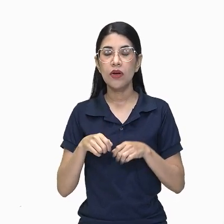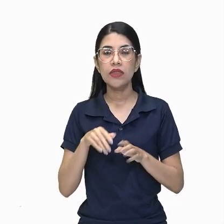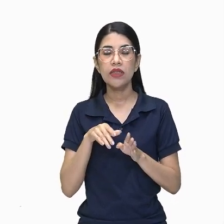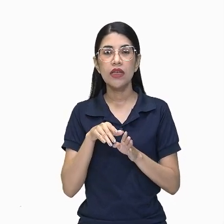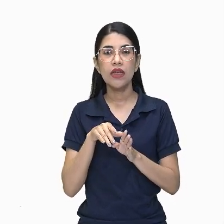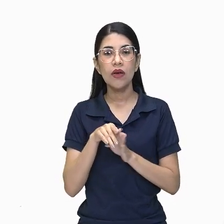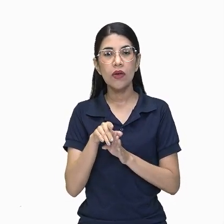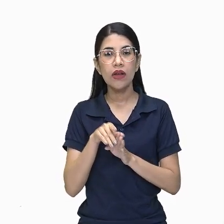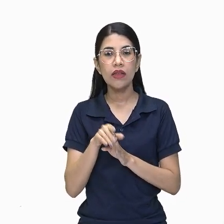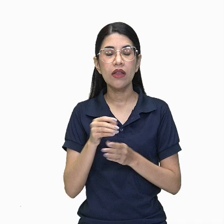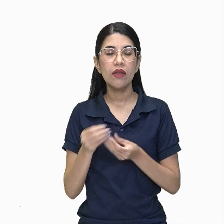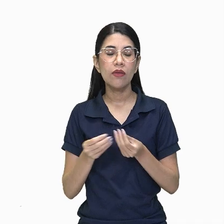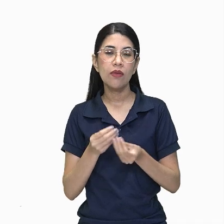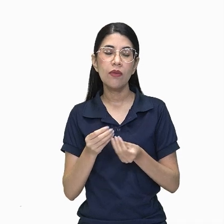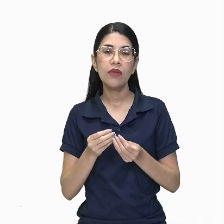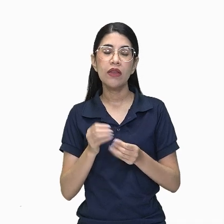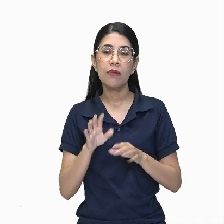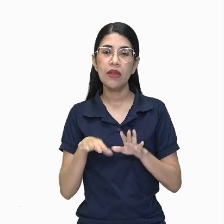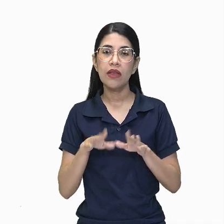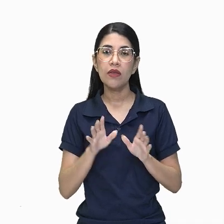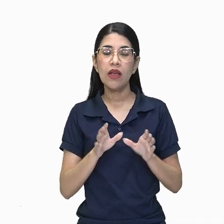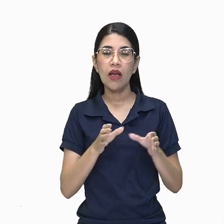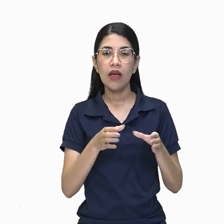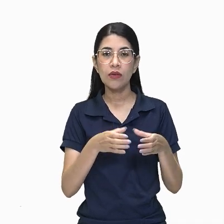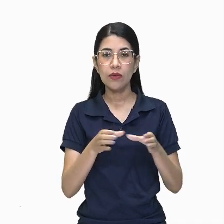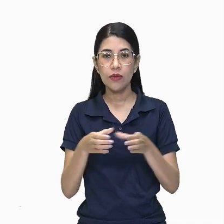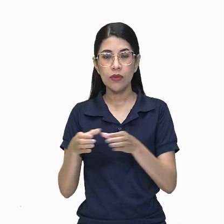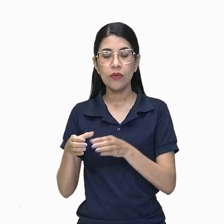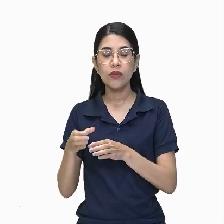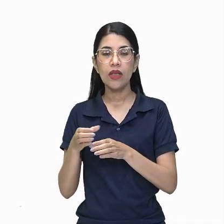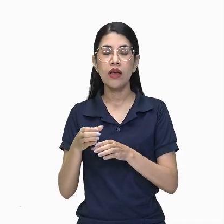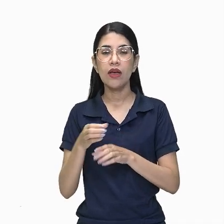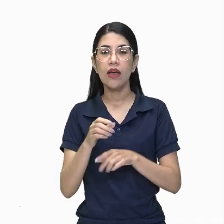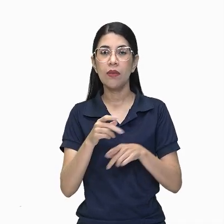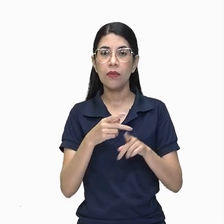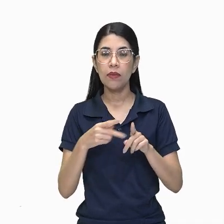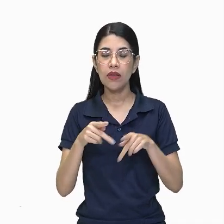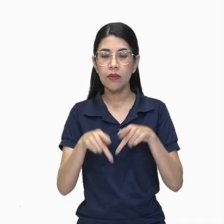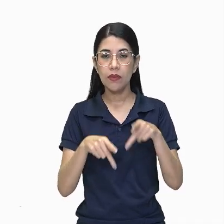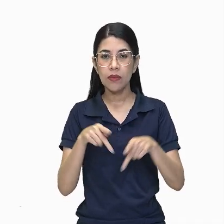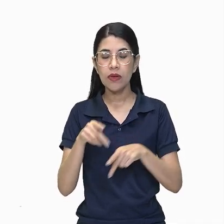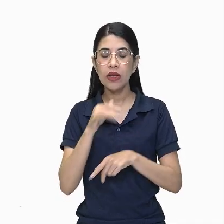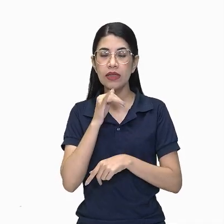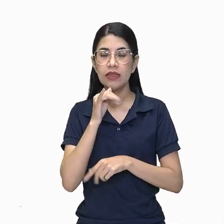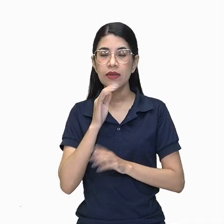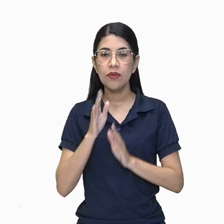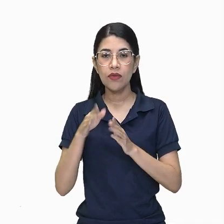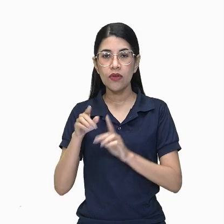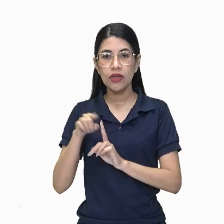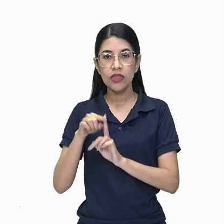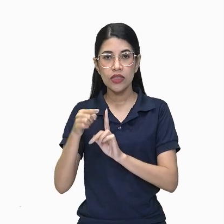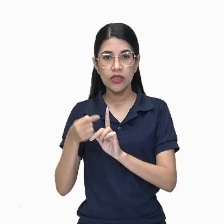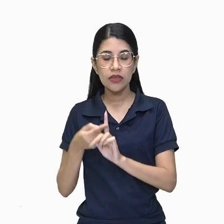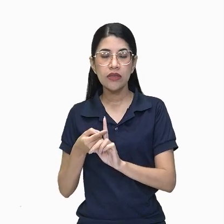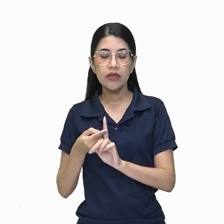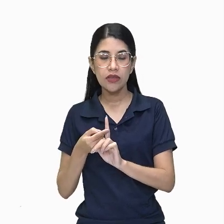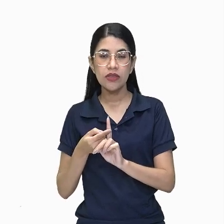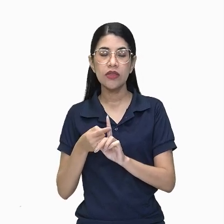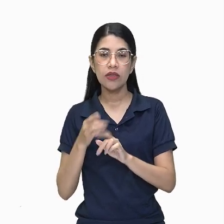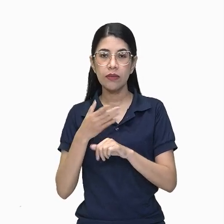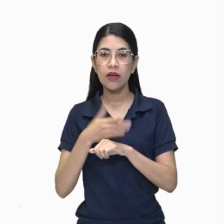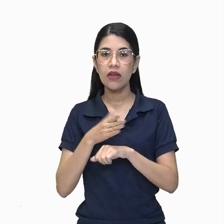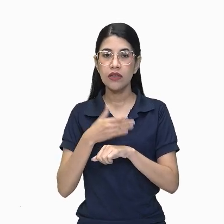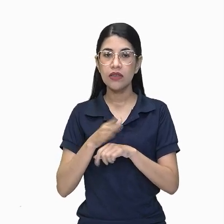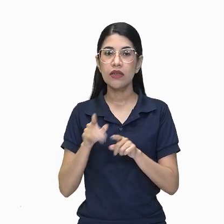orientado de acordo com uma população específica, como a ginástica para gestantes, por exemplo,